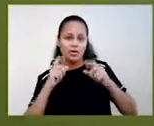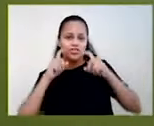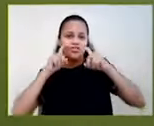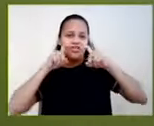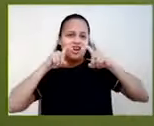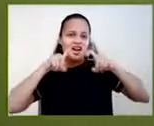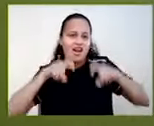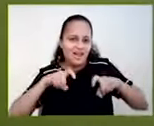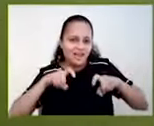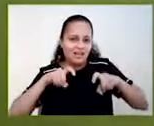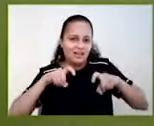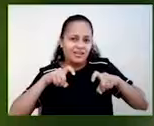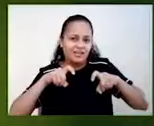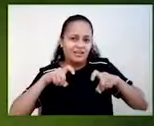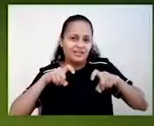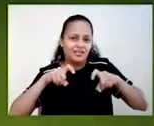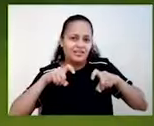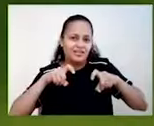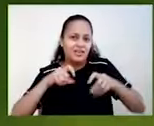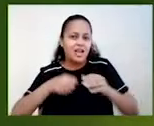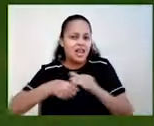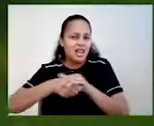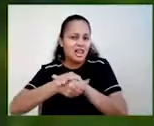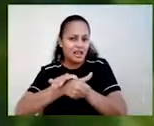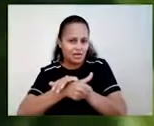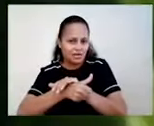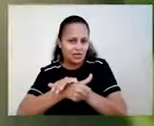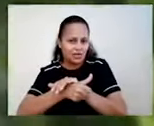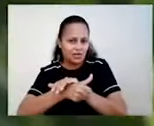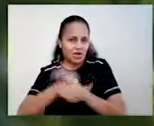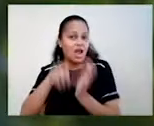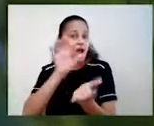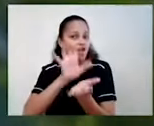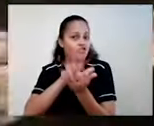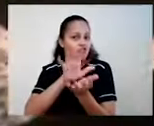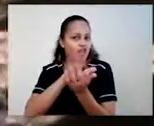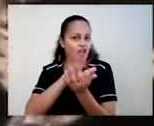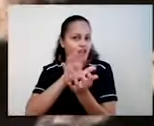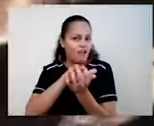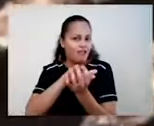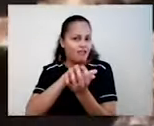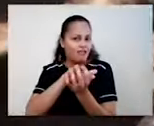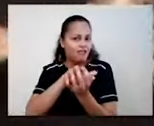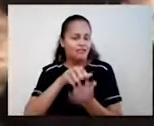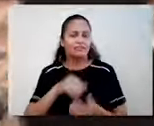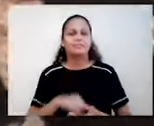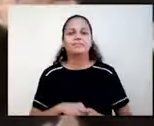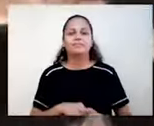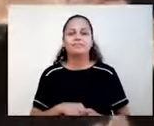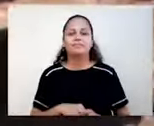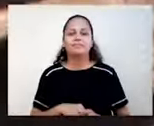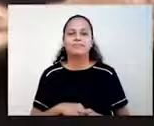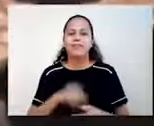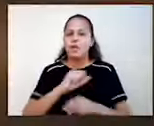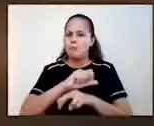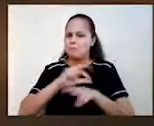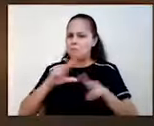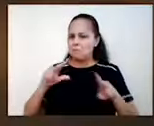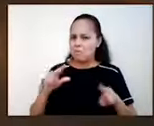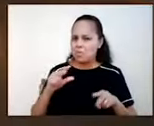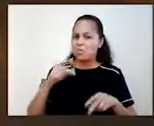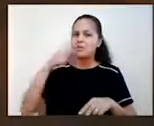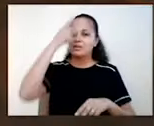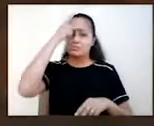ela consegue perfurar com seus fortes dentes cascos de tartarugas e couros de jacarés.